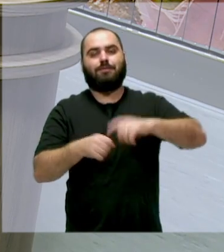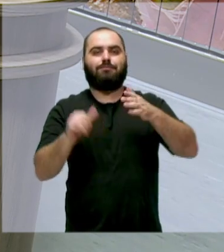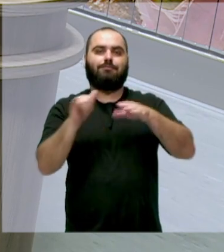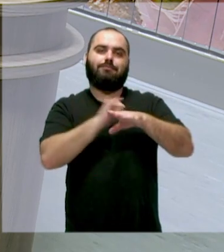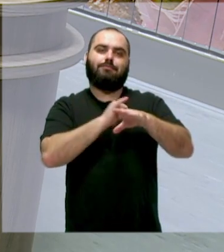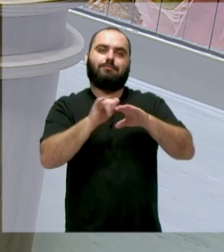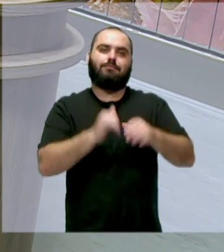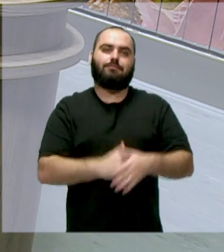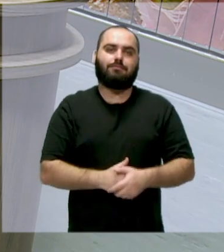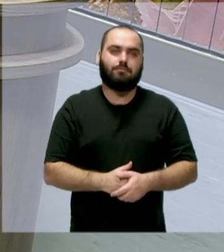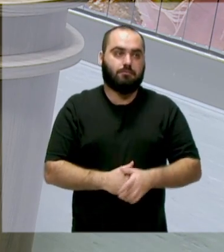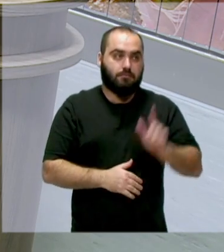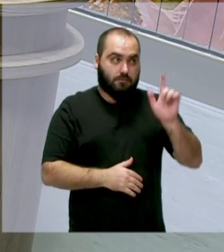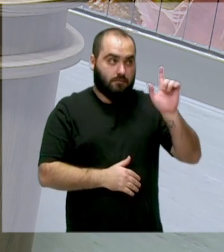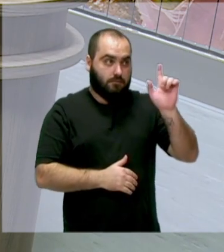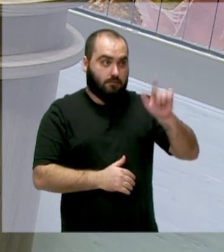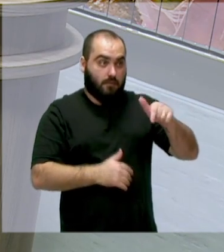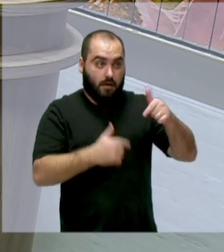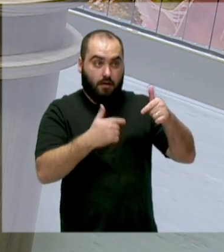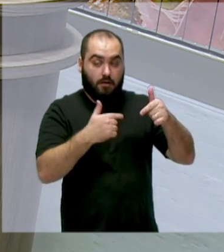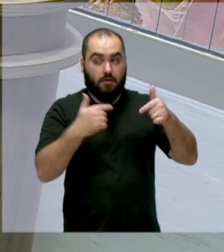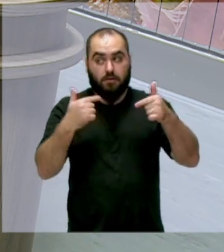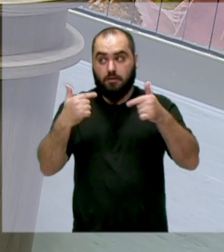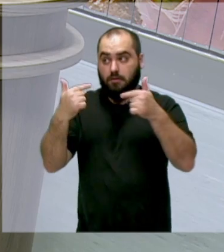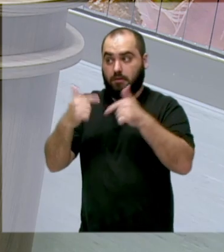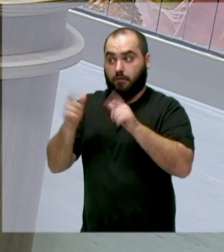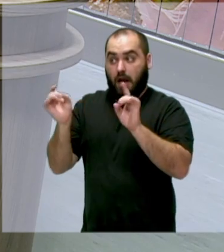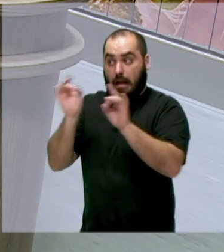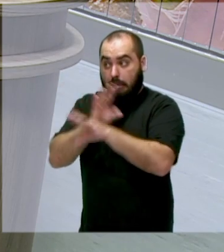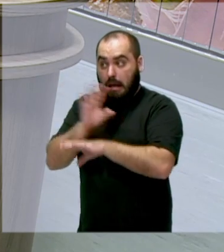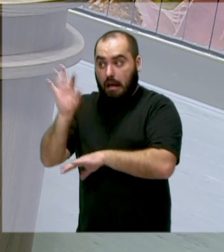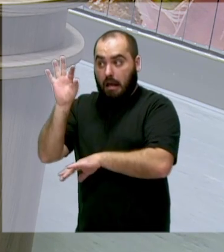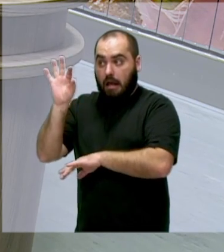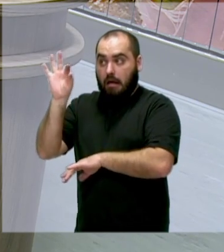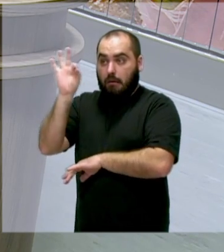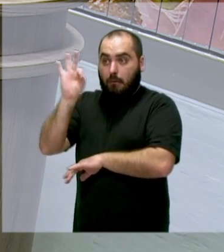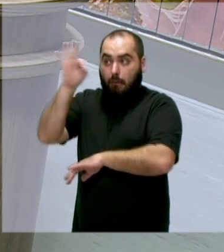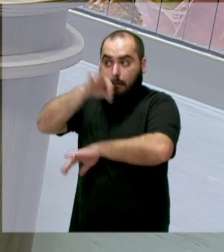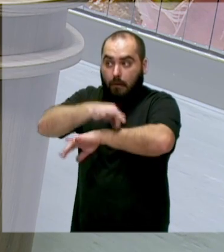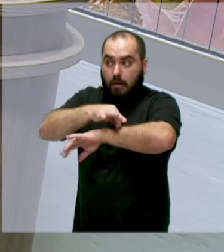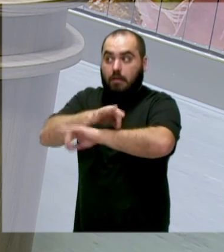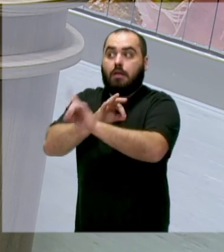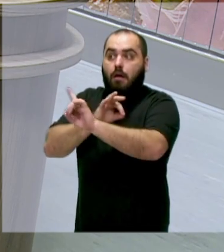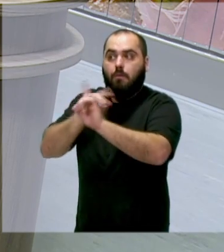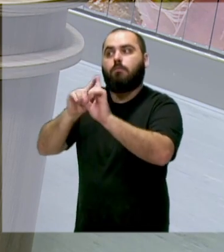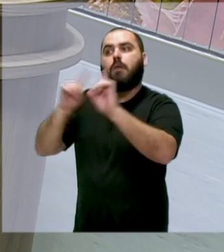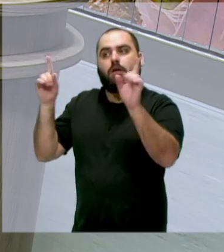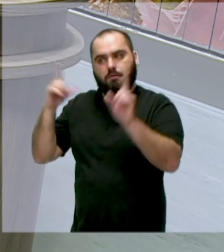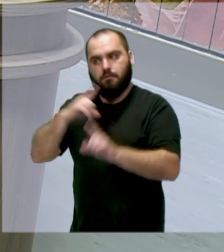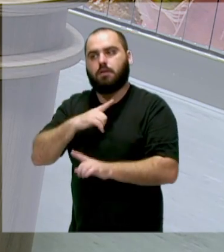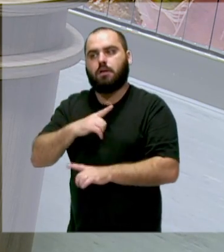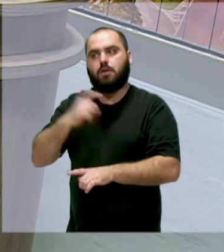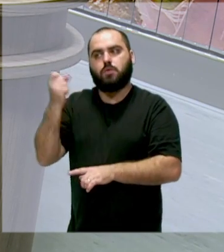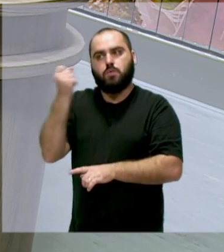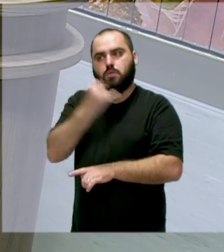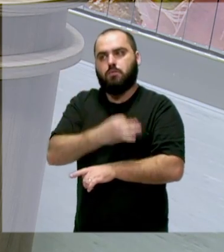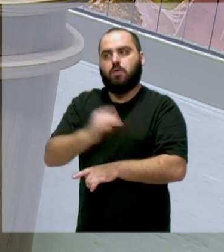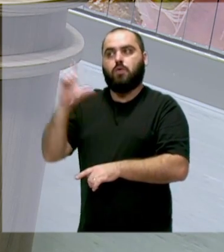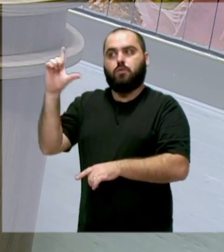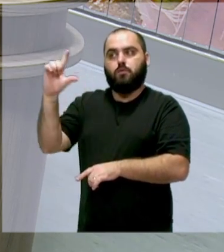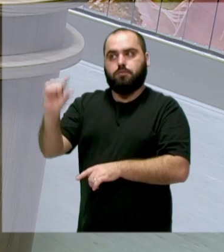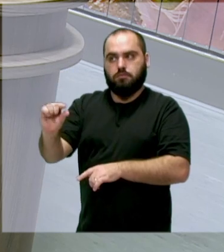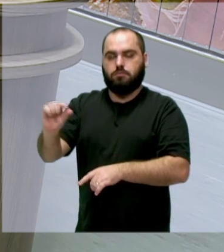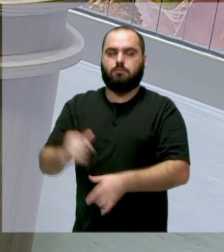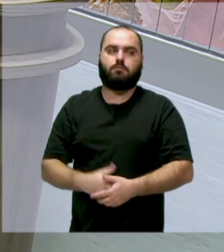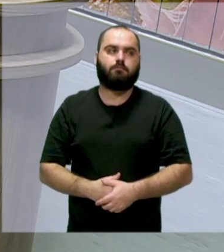ferramentas complementares, né? Não vai acabar com o mosquito, mas ele vai ter uma diminuição. E a gente até comentava